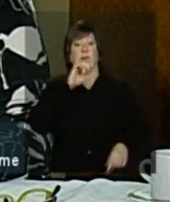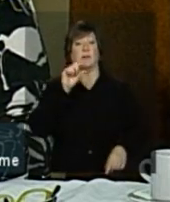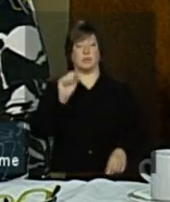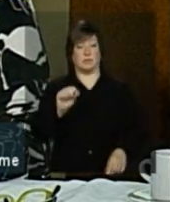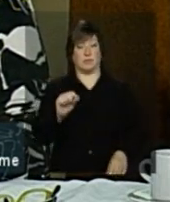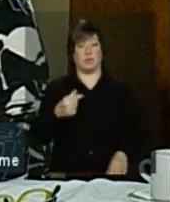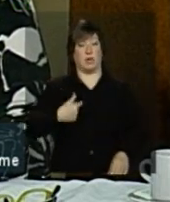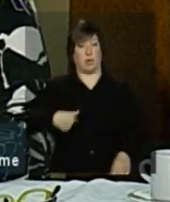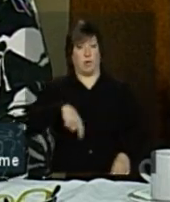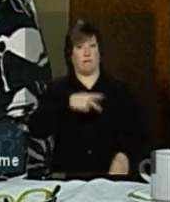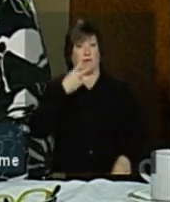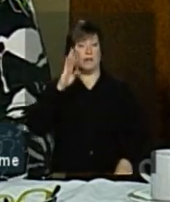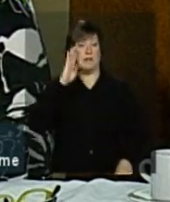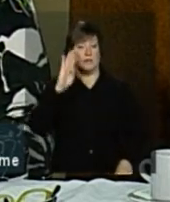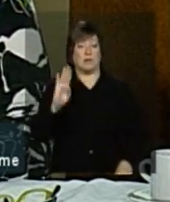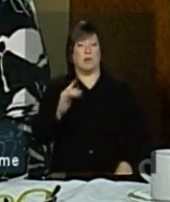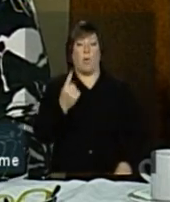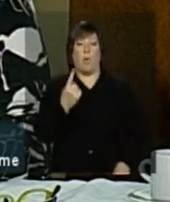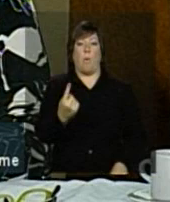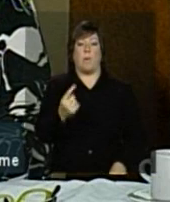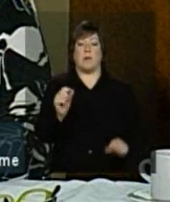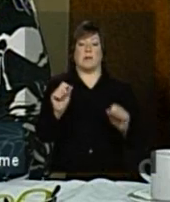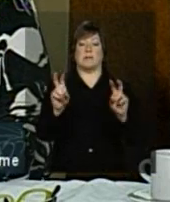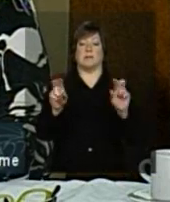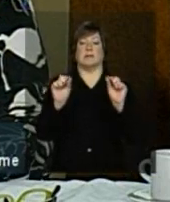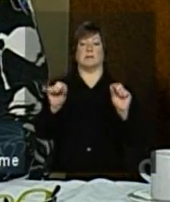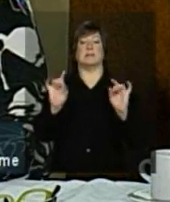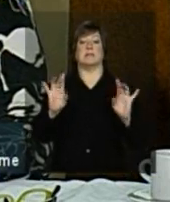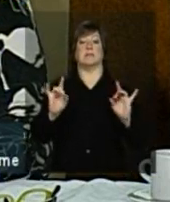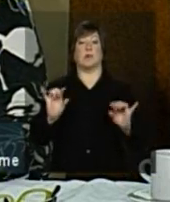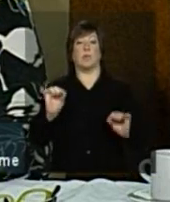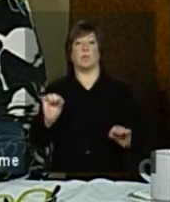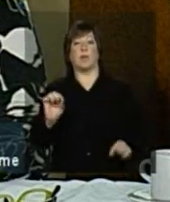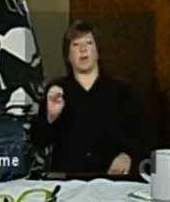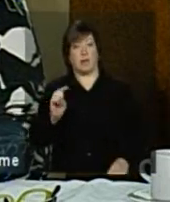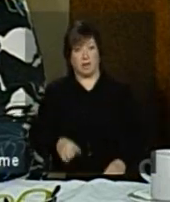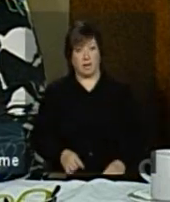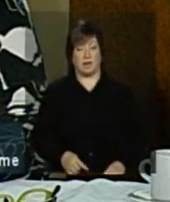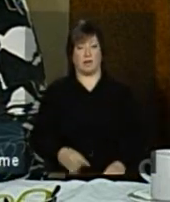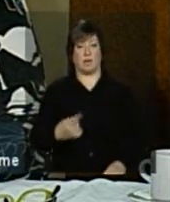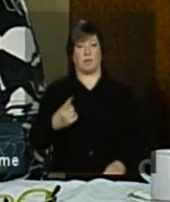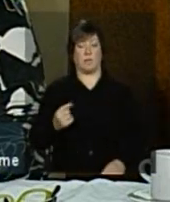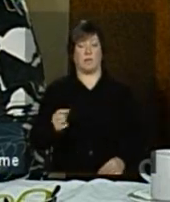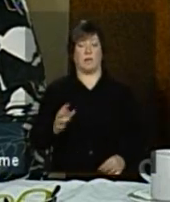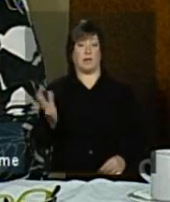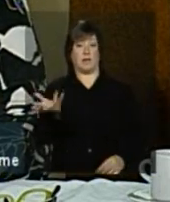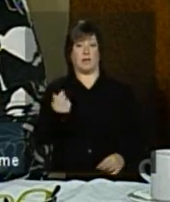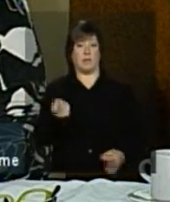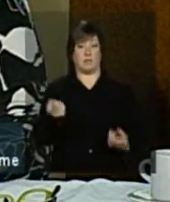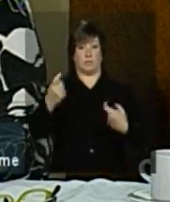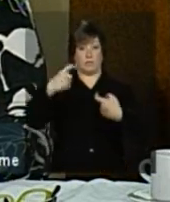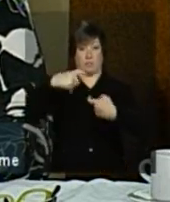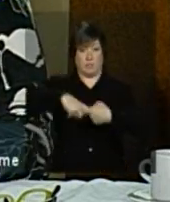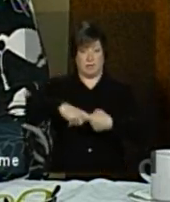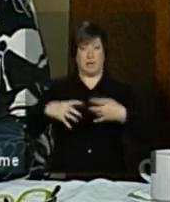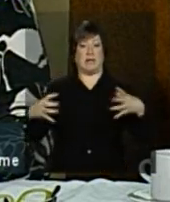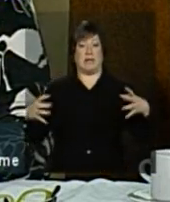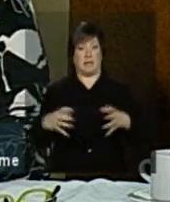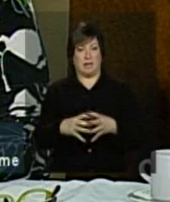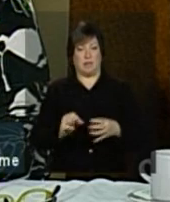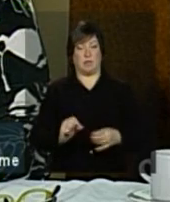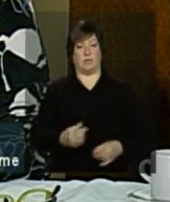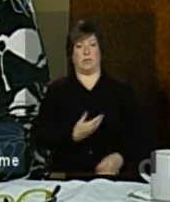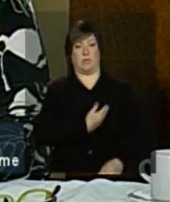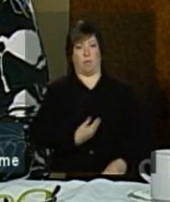gente destacar uma situação em especial que é o uma uma grande articulação entre os entre o